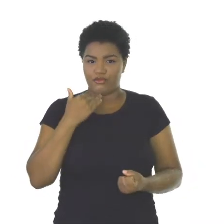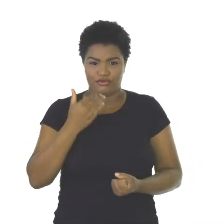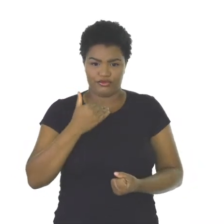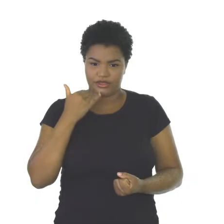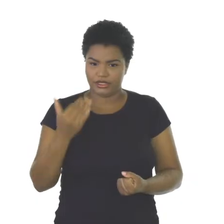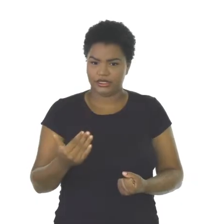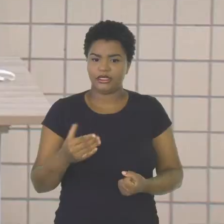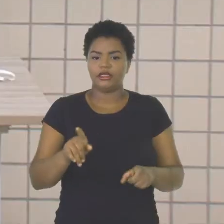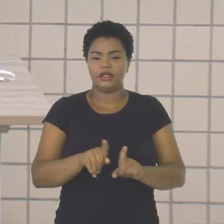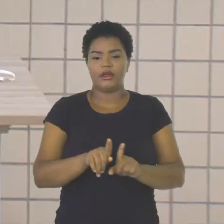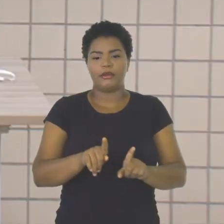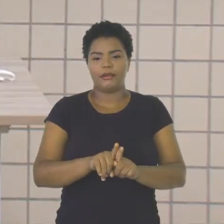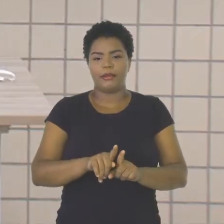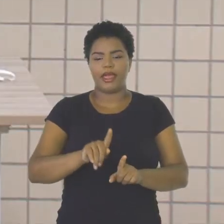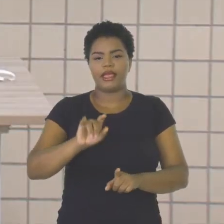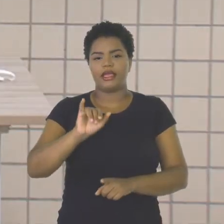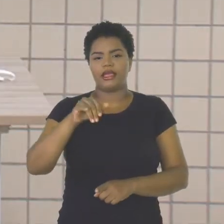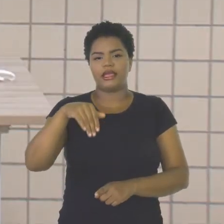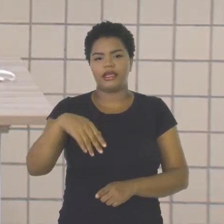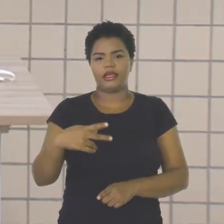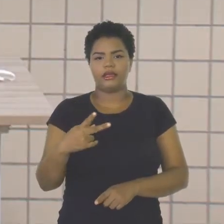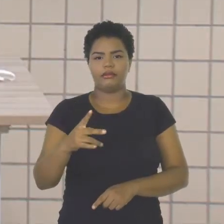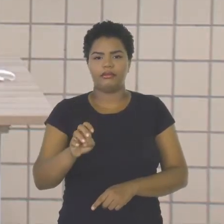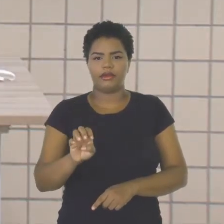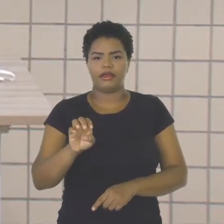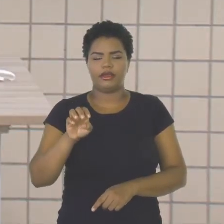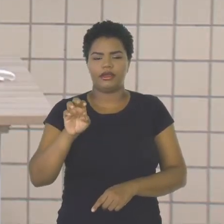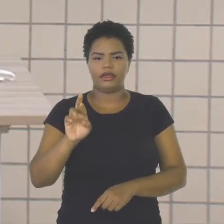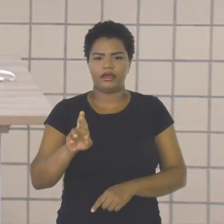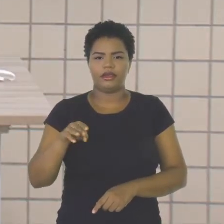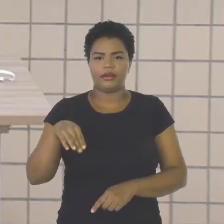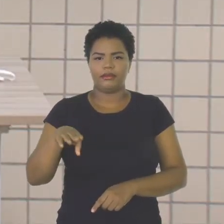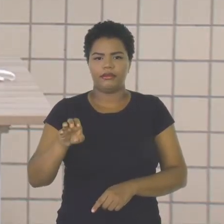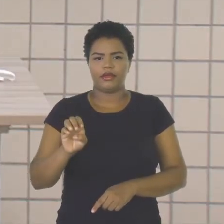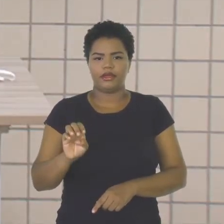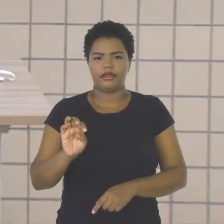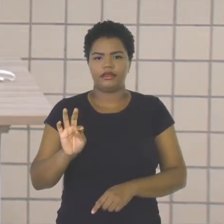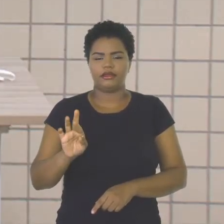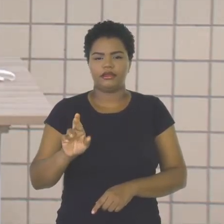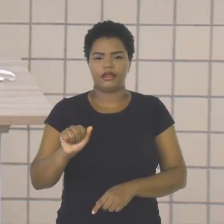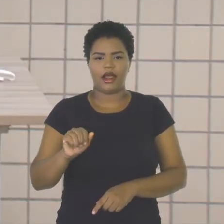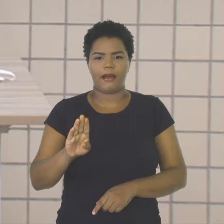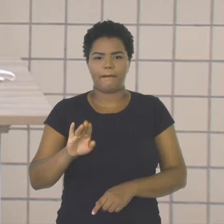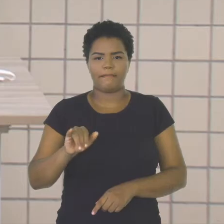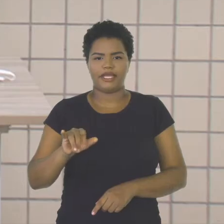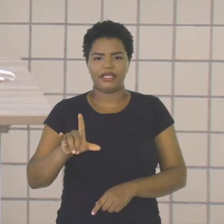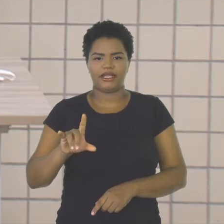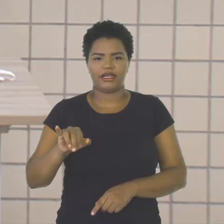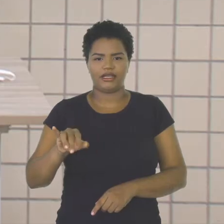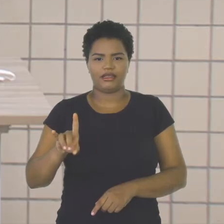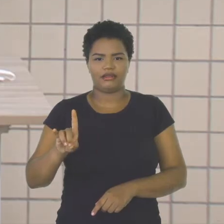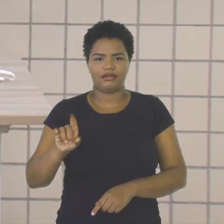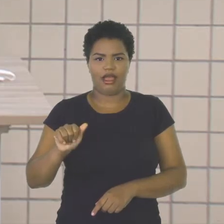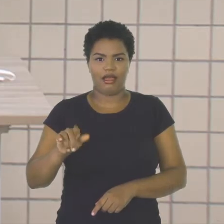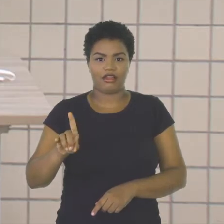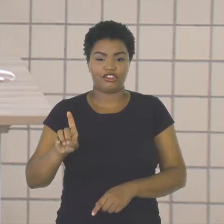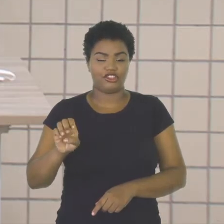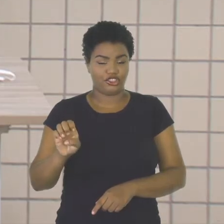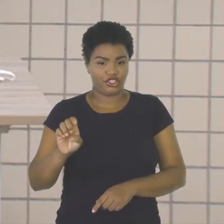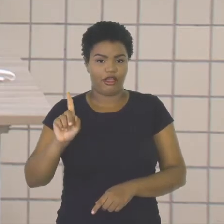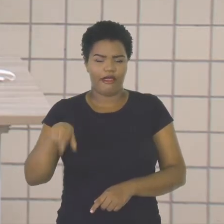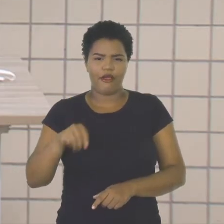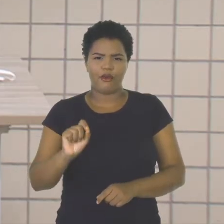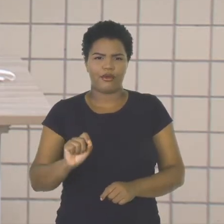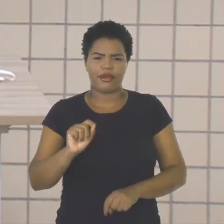impenetrabilidade, que é o quê? As diferenças entre cada tipo de matéria e as propriedades da matéria, as propriedades